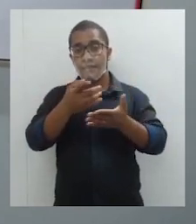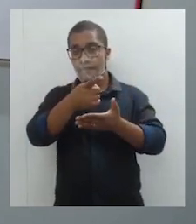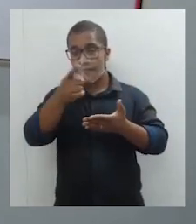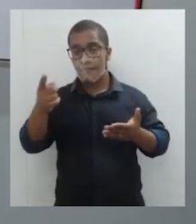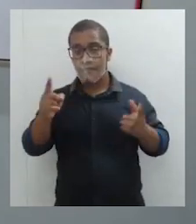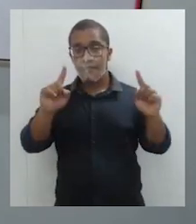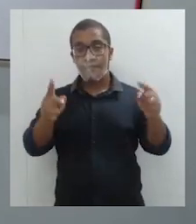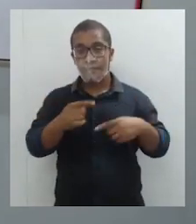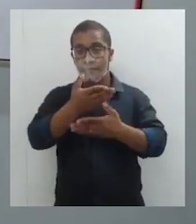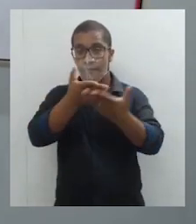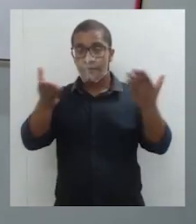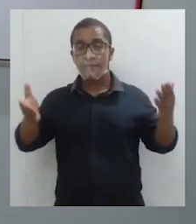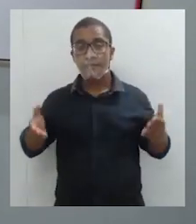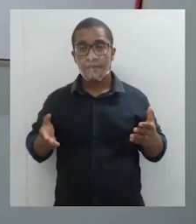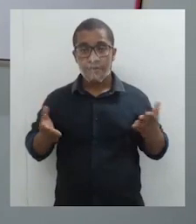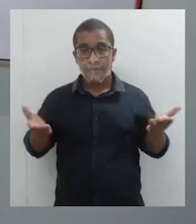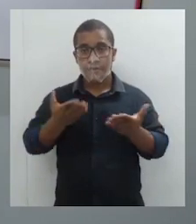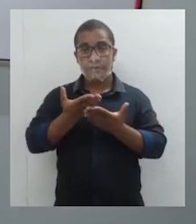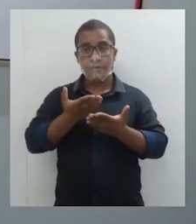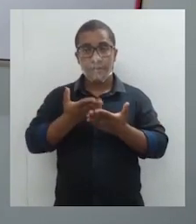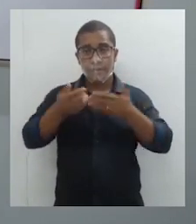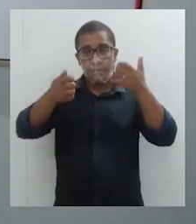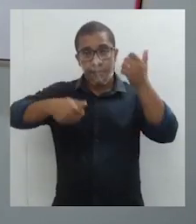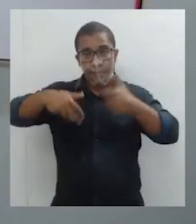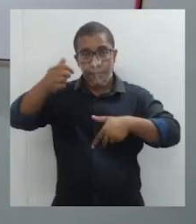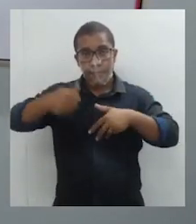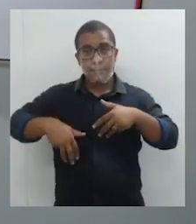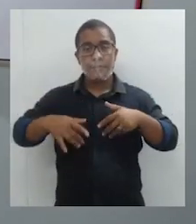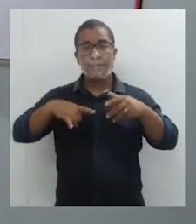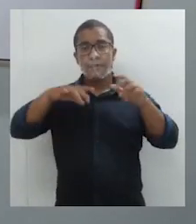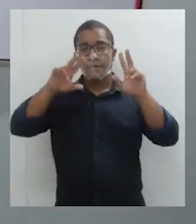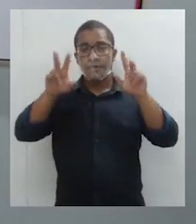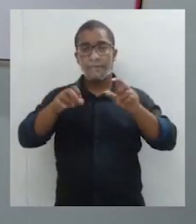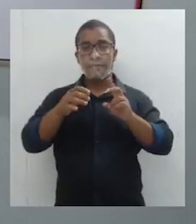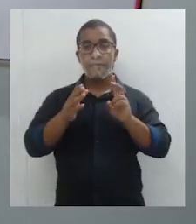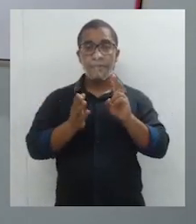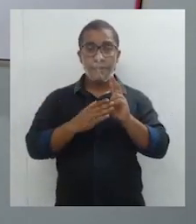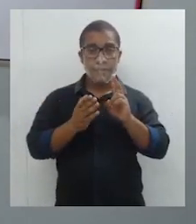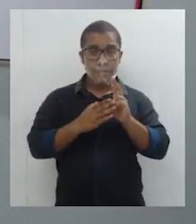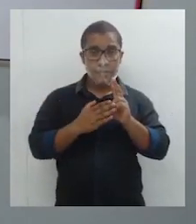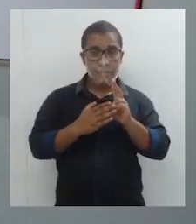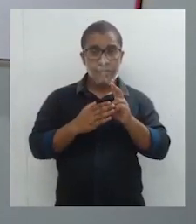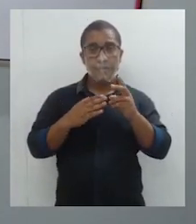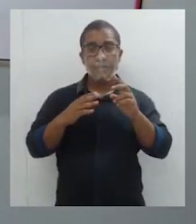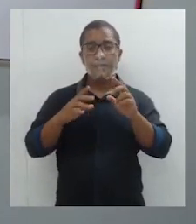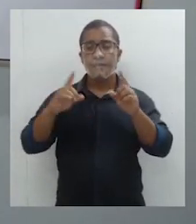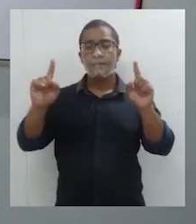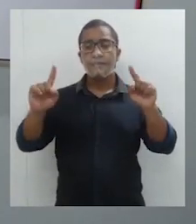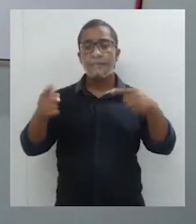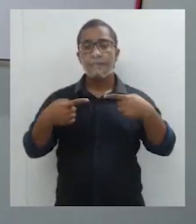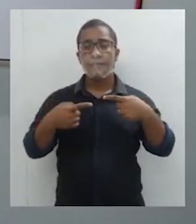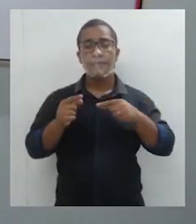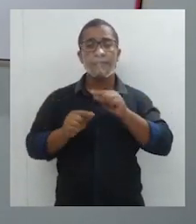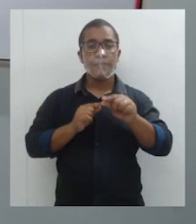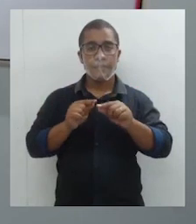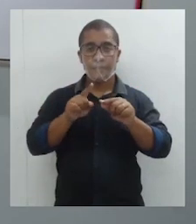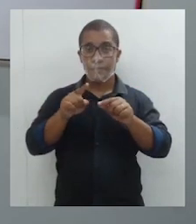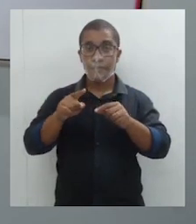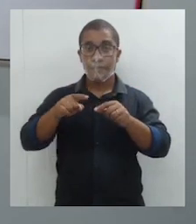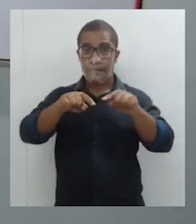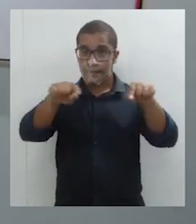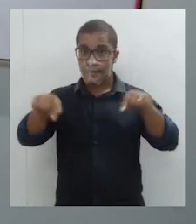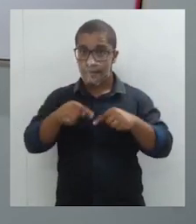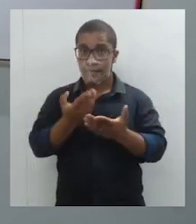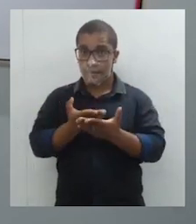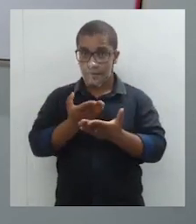vocês hoje nessa aula em que nós falamos sobre a questão indígena o desafio é o segundo em sala de aula